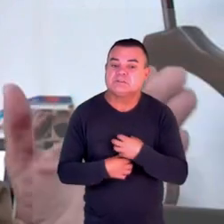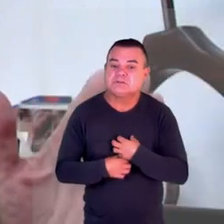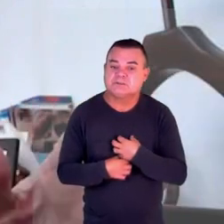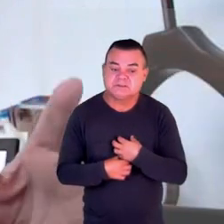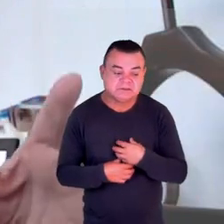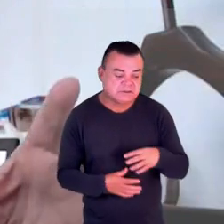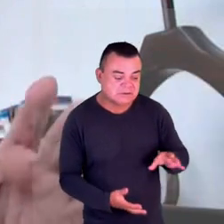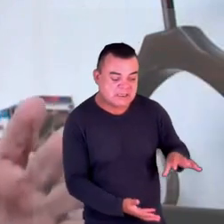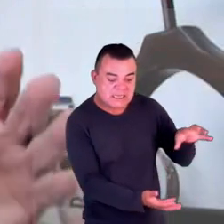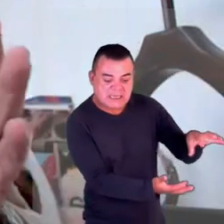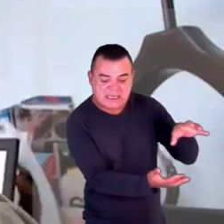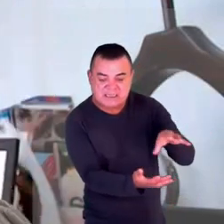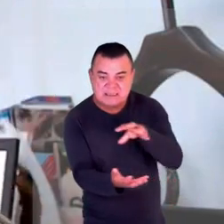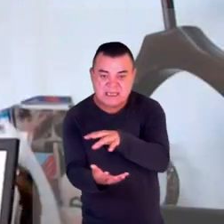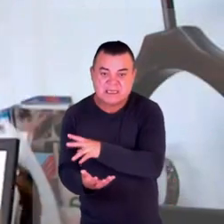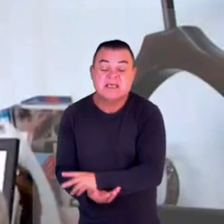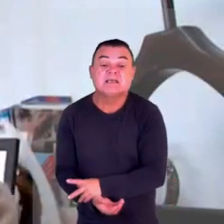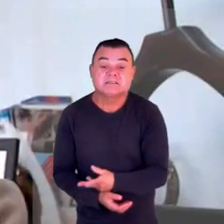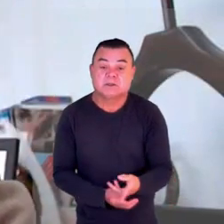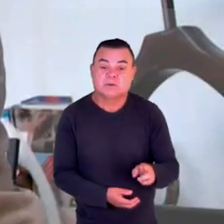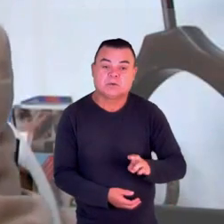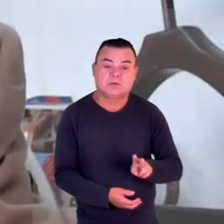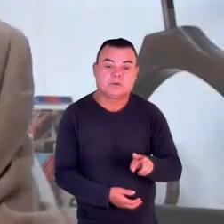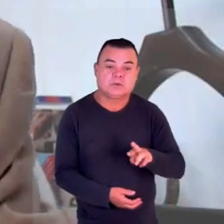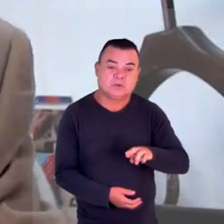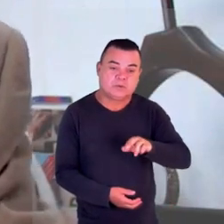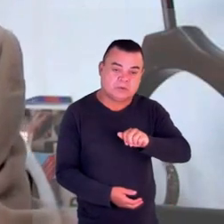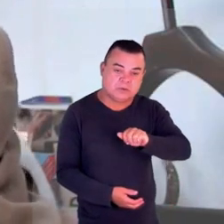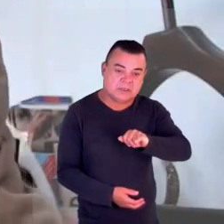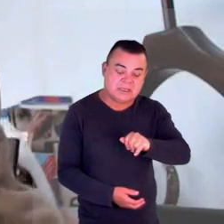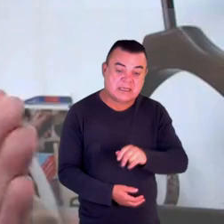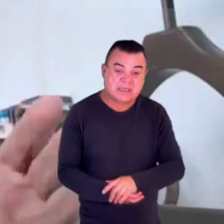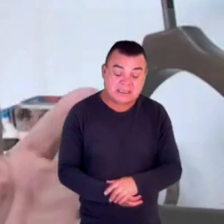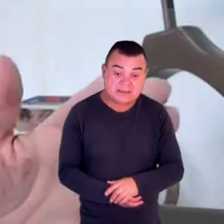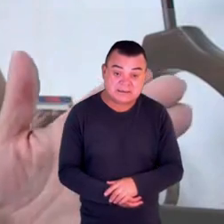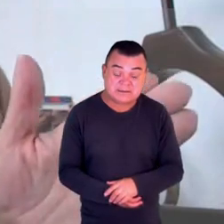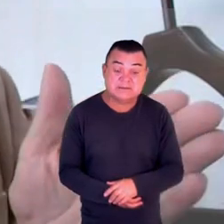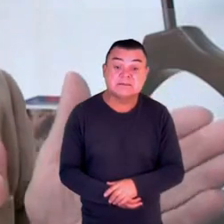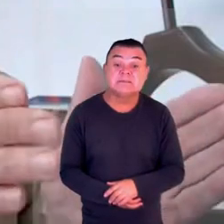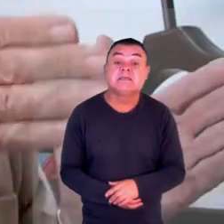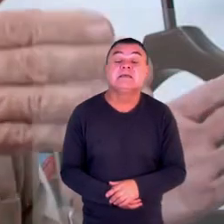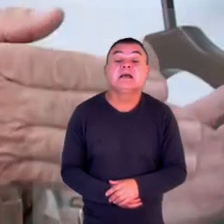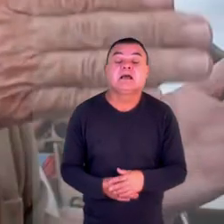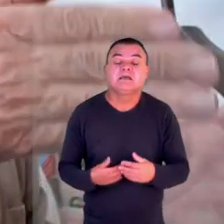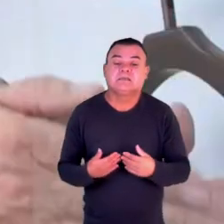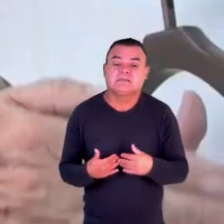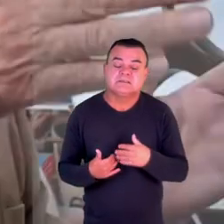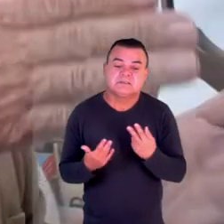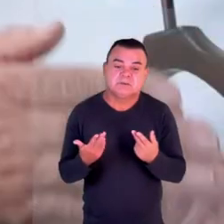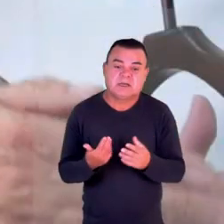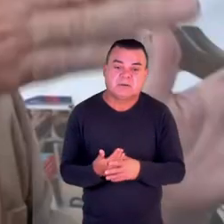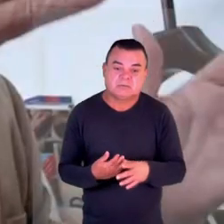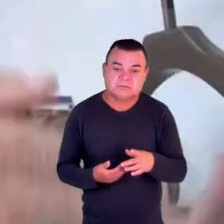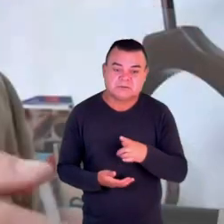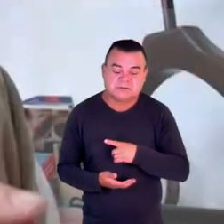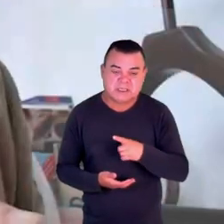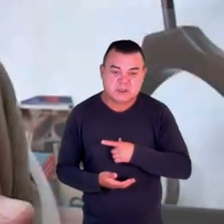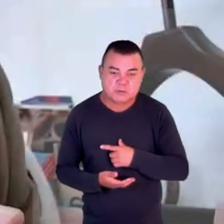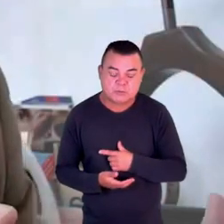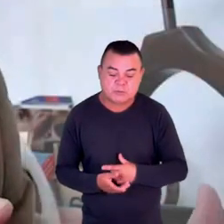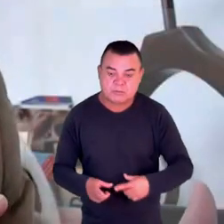rurais assim como tem uma reserva legal obrigatória tem uma reserva obrigatória da produção